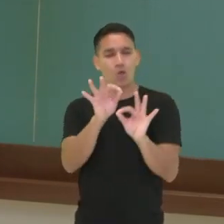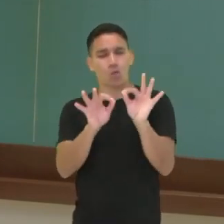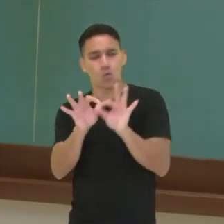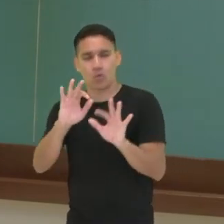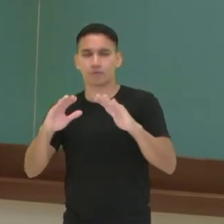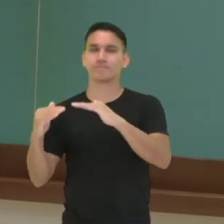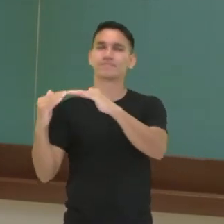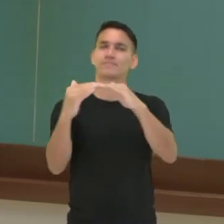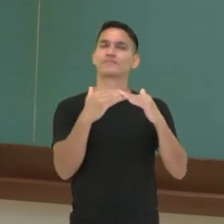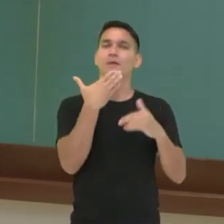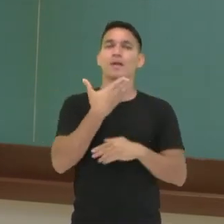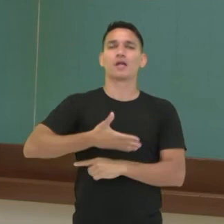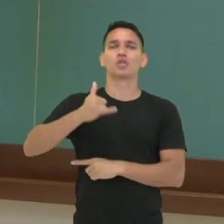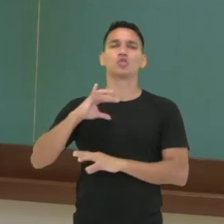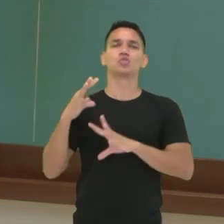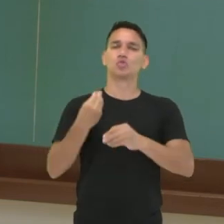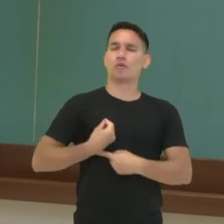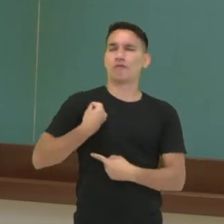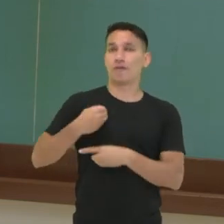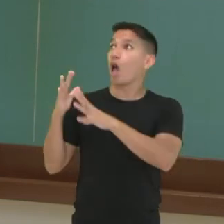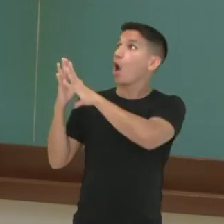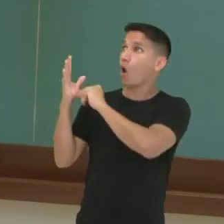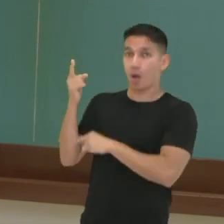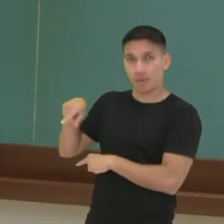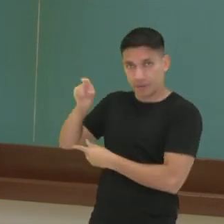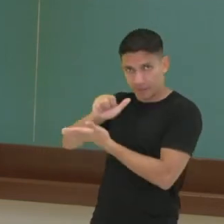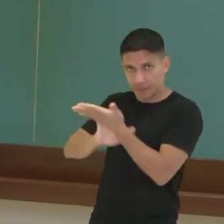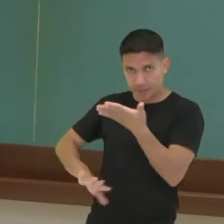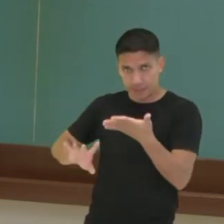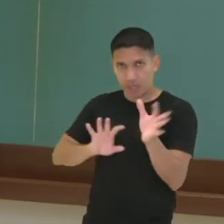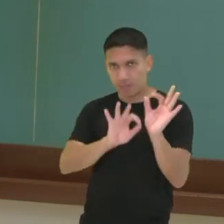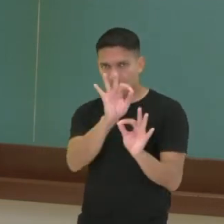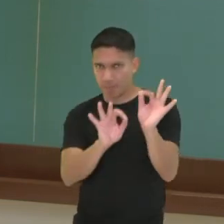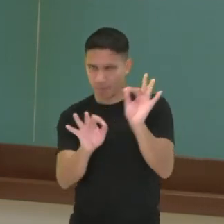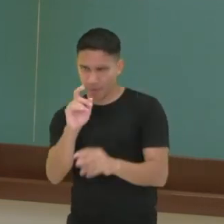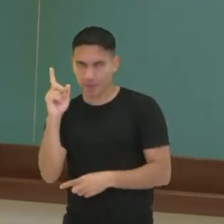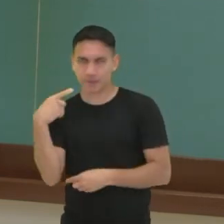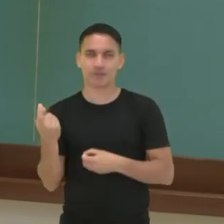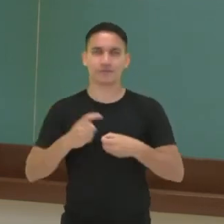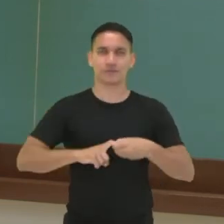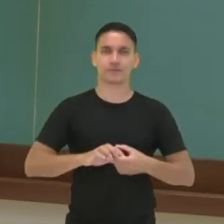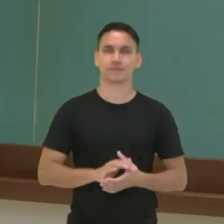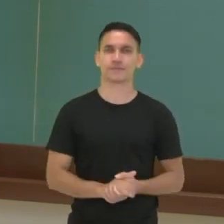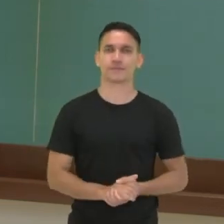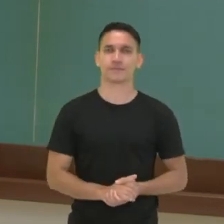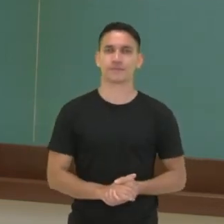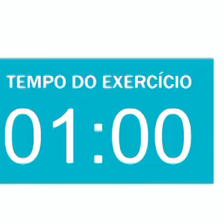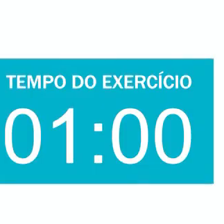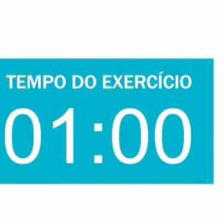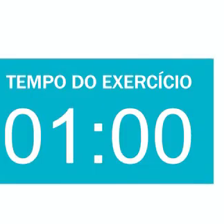maior harmonia. Anotem a atividade aí, já vão se organizando e a gente já retorna.